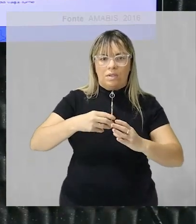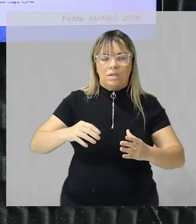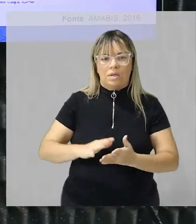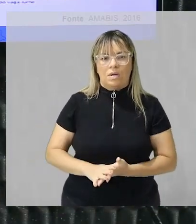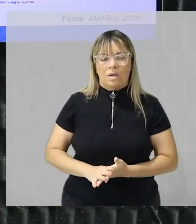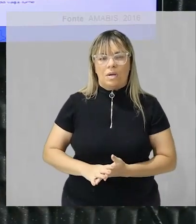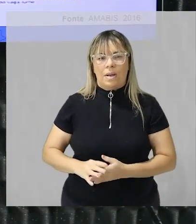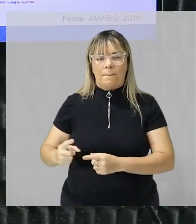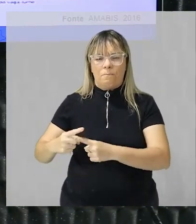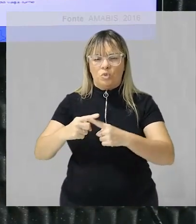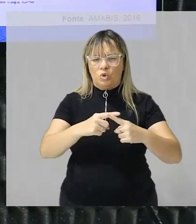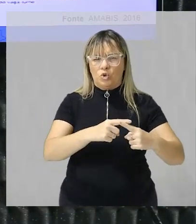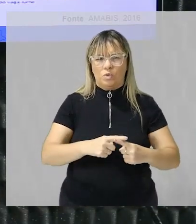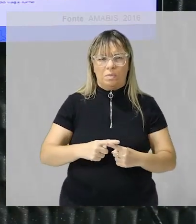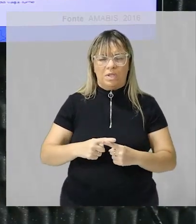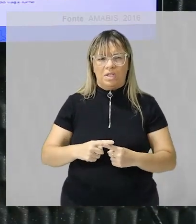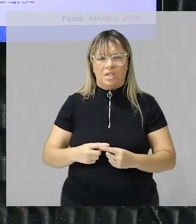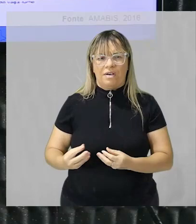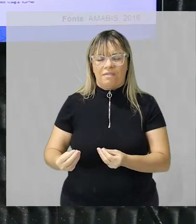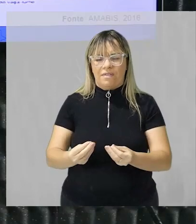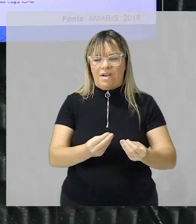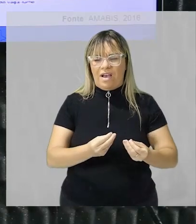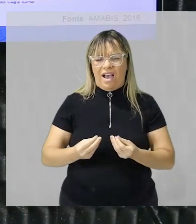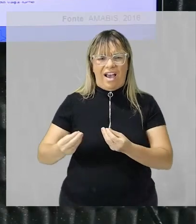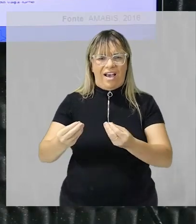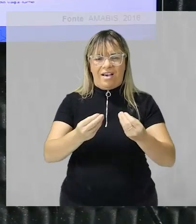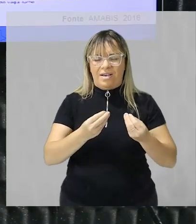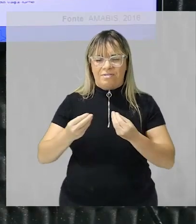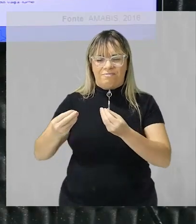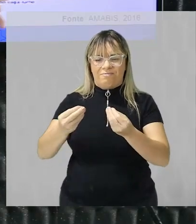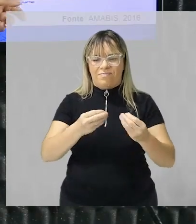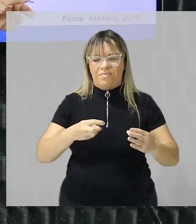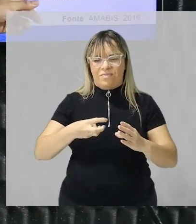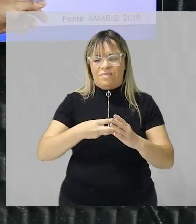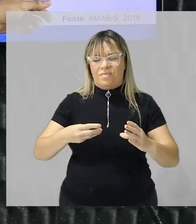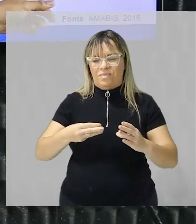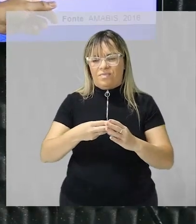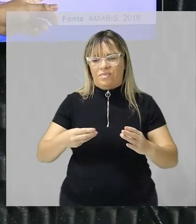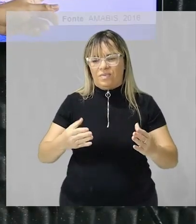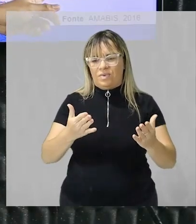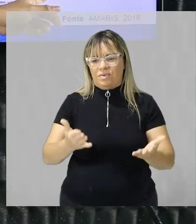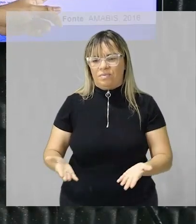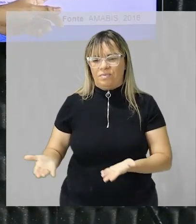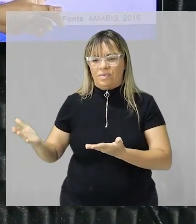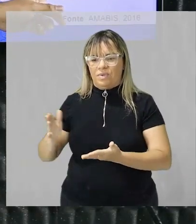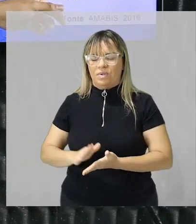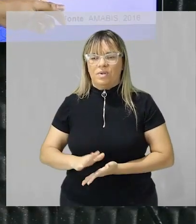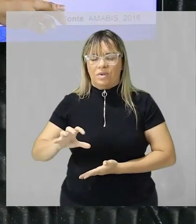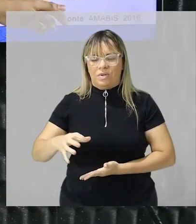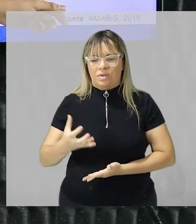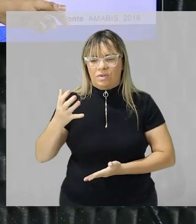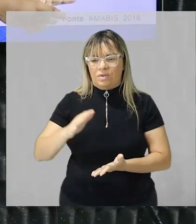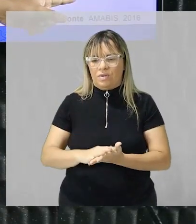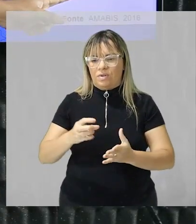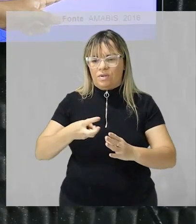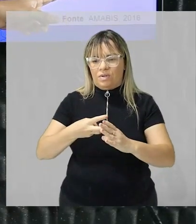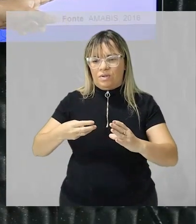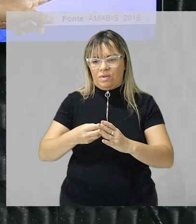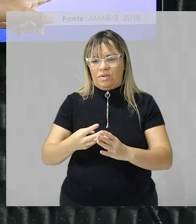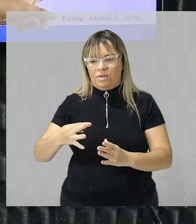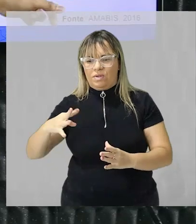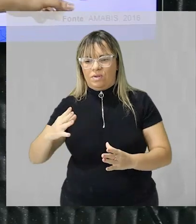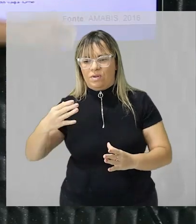aí a célula ela foi induzida a multiplicar-se. Então, ó, ocorreu a multiplicação da célula de